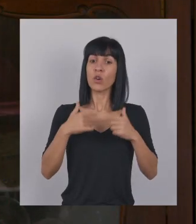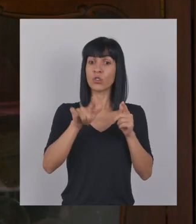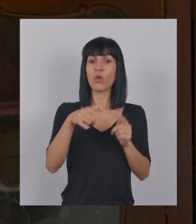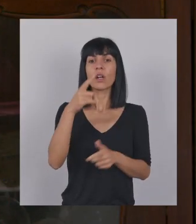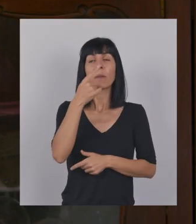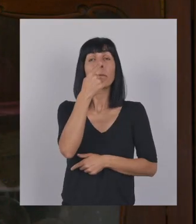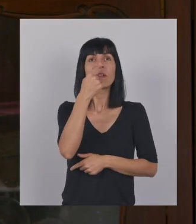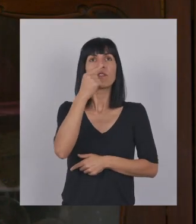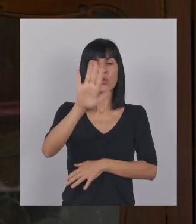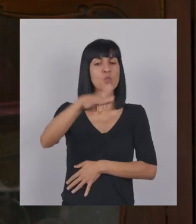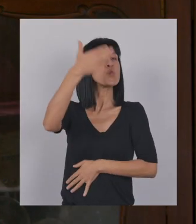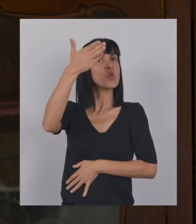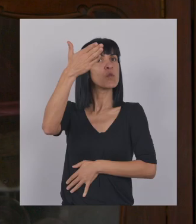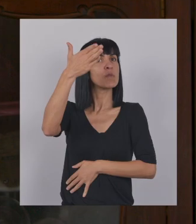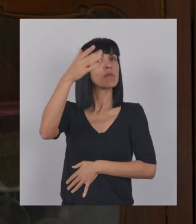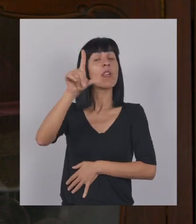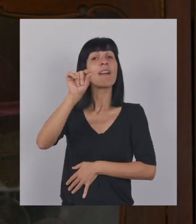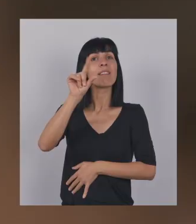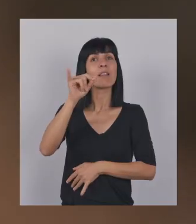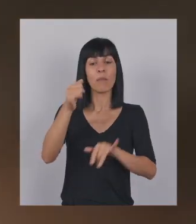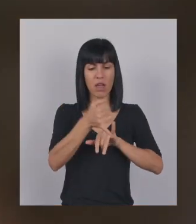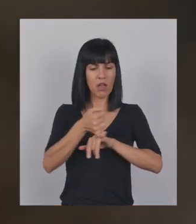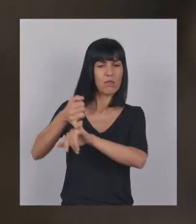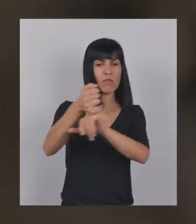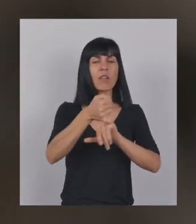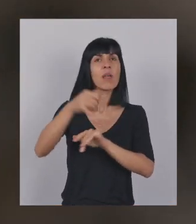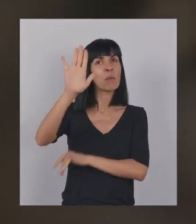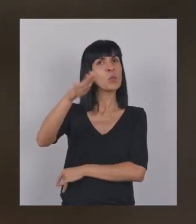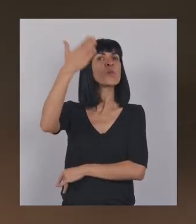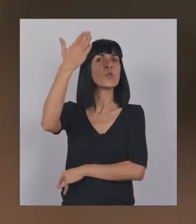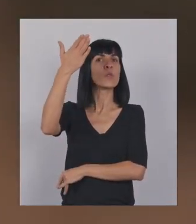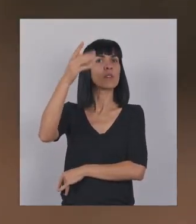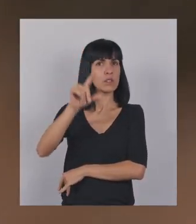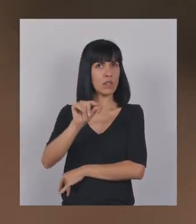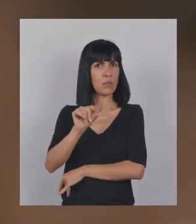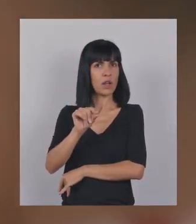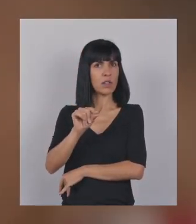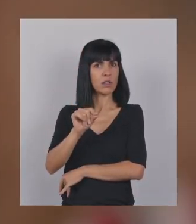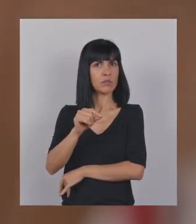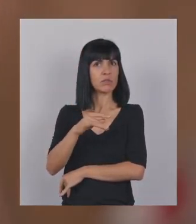sou a fã número 1 isso a sócia benemérita